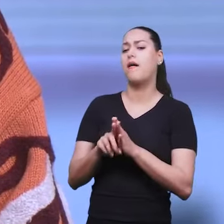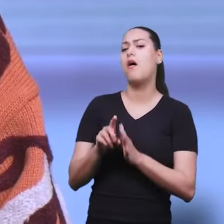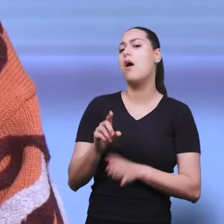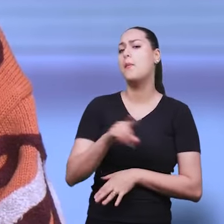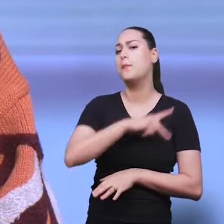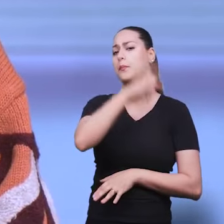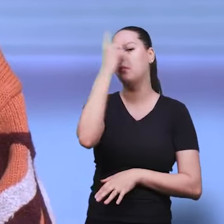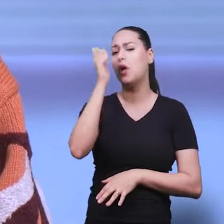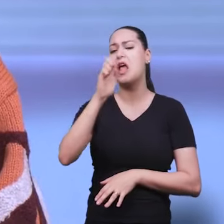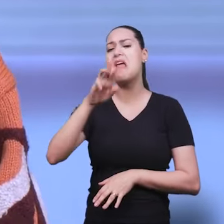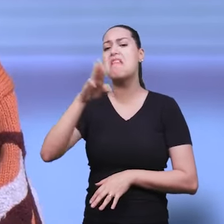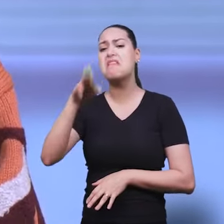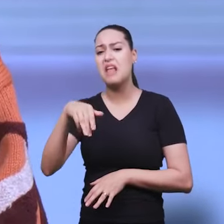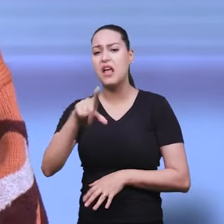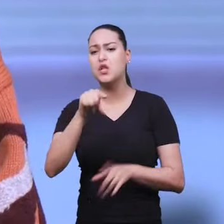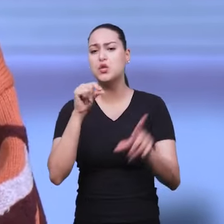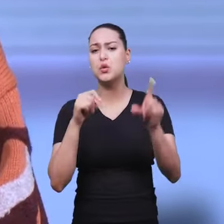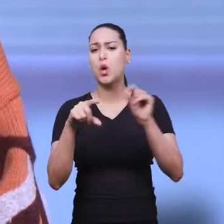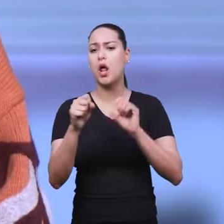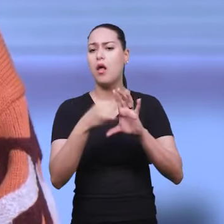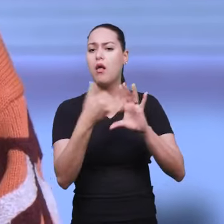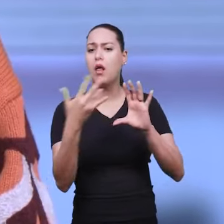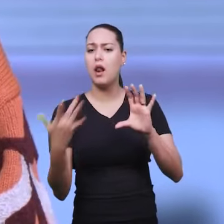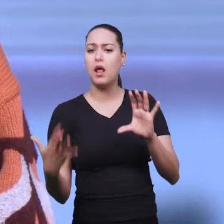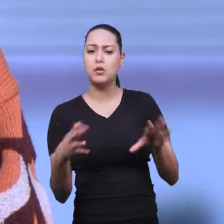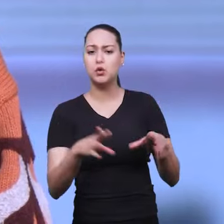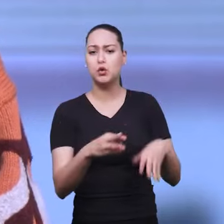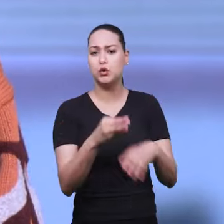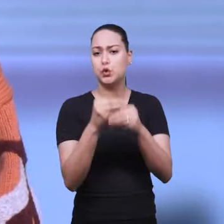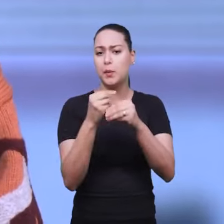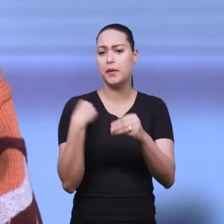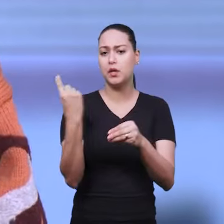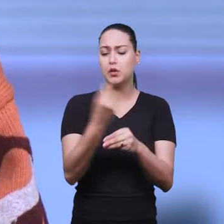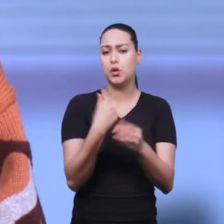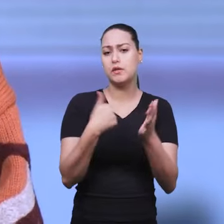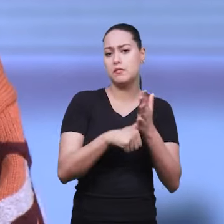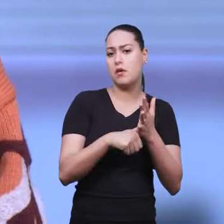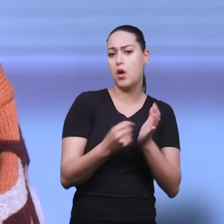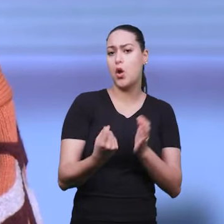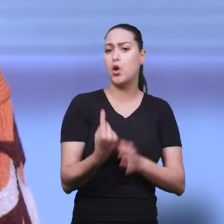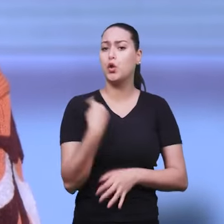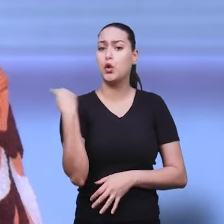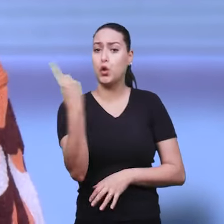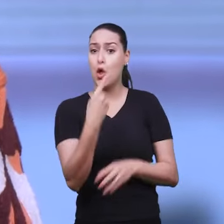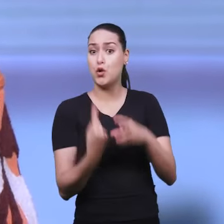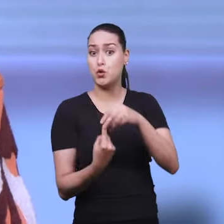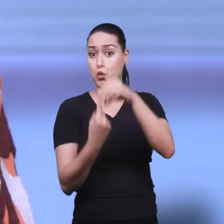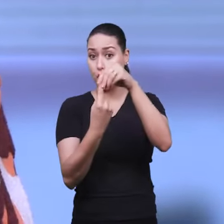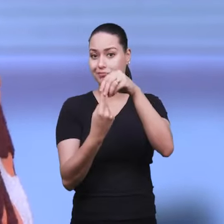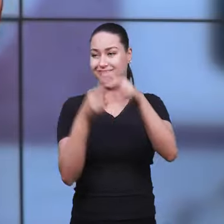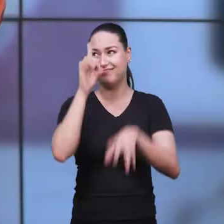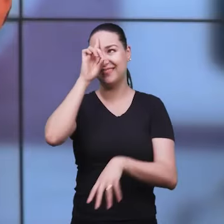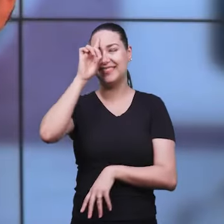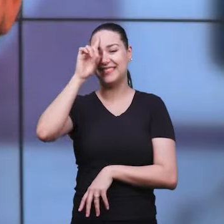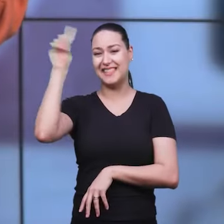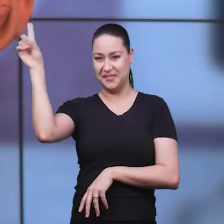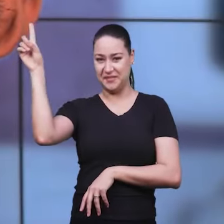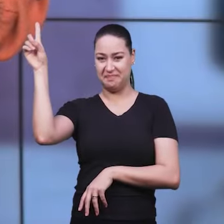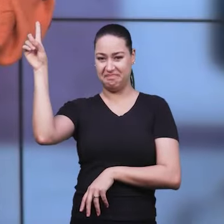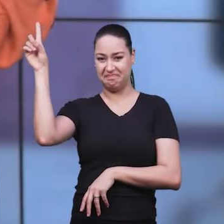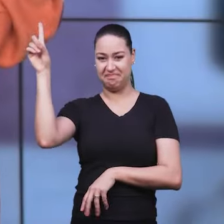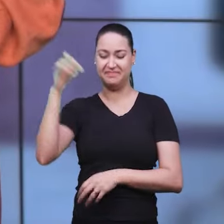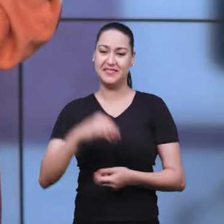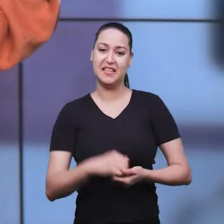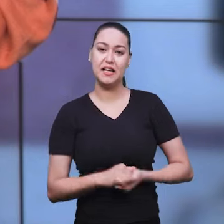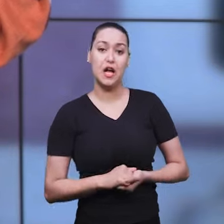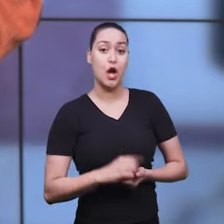as características que compõem a nossa identidade e nos fez únicos? Foi Deus. Nesse